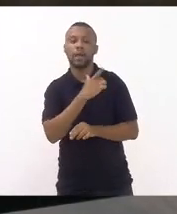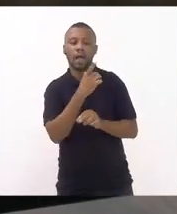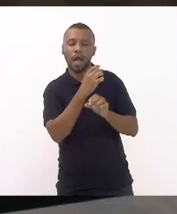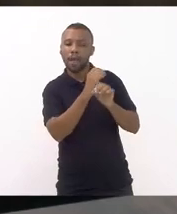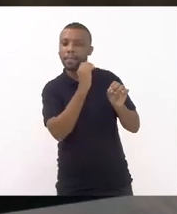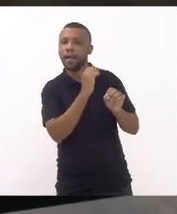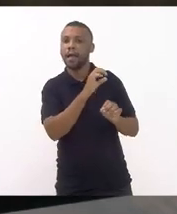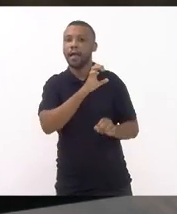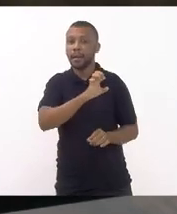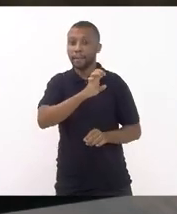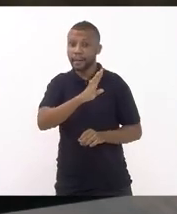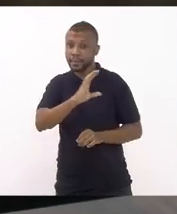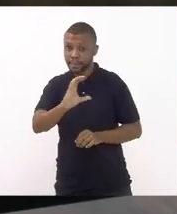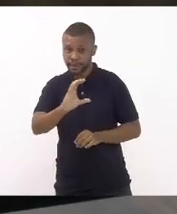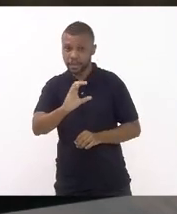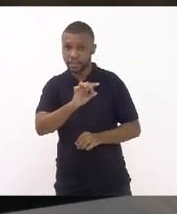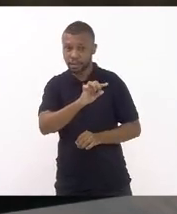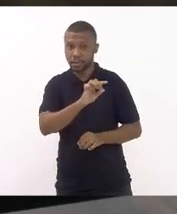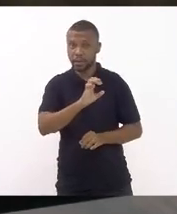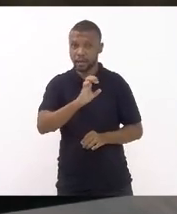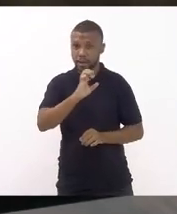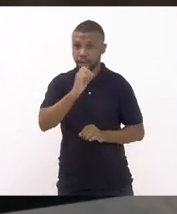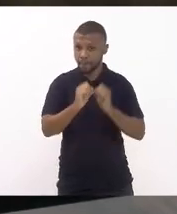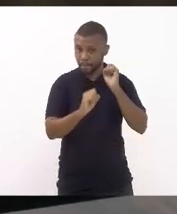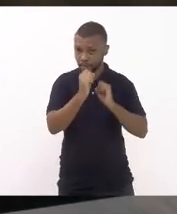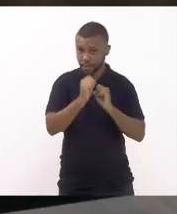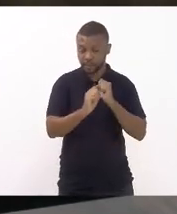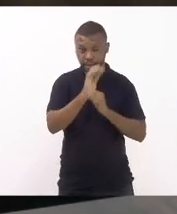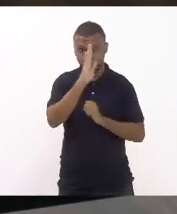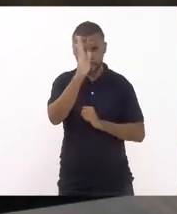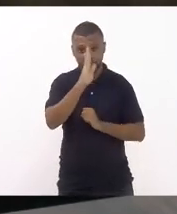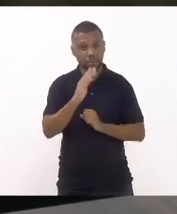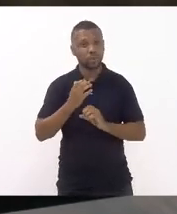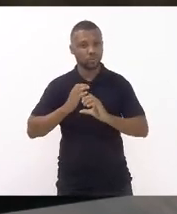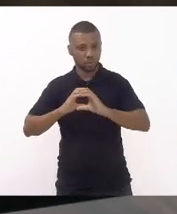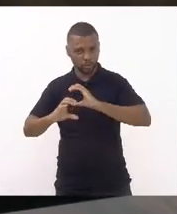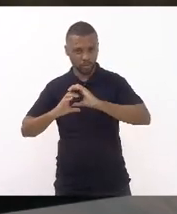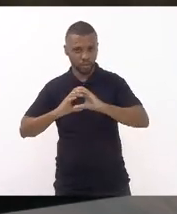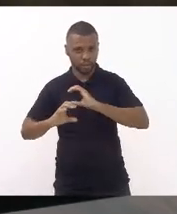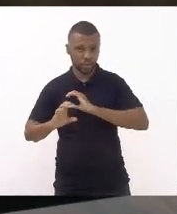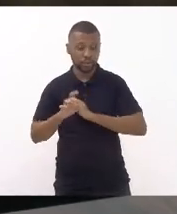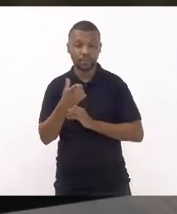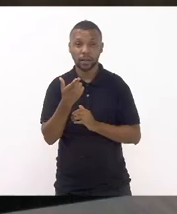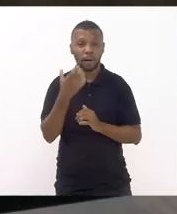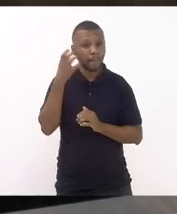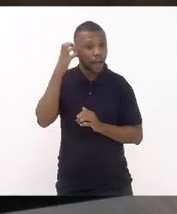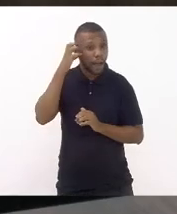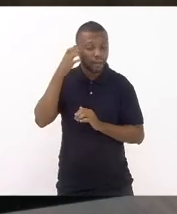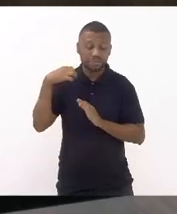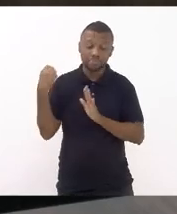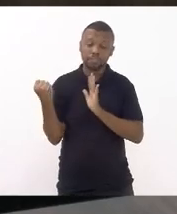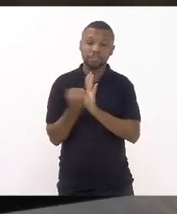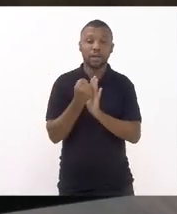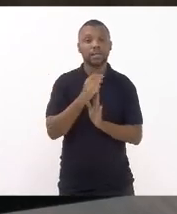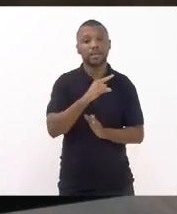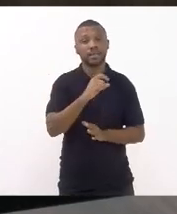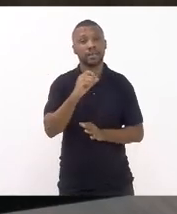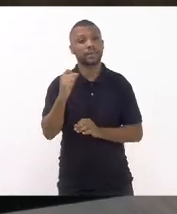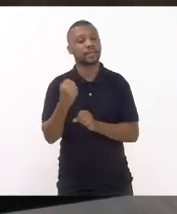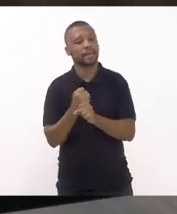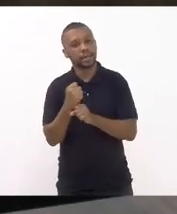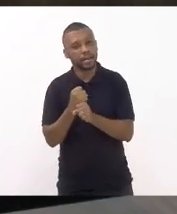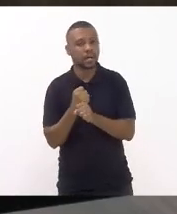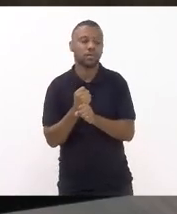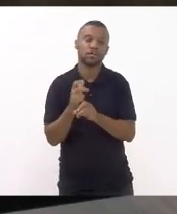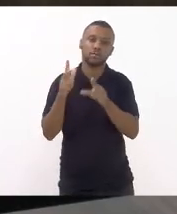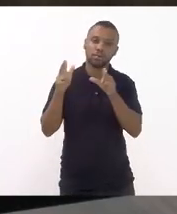de Comunicação, a EBC. É uma rádio praticamente centenária. Ela é oriunda da Rádio Sociedade